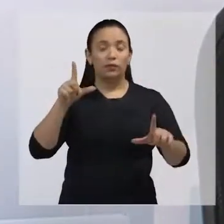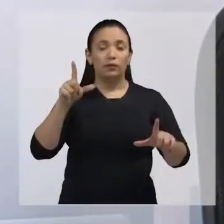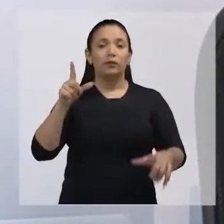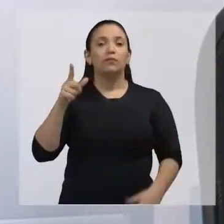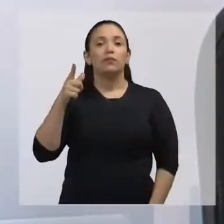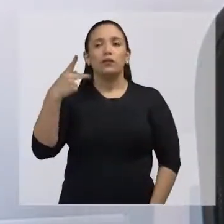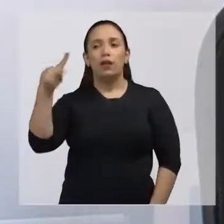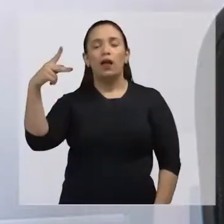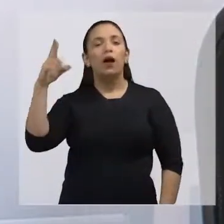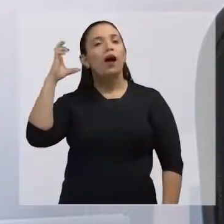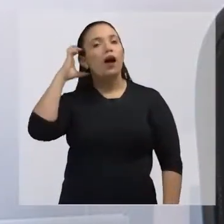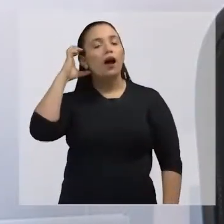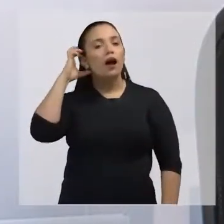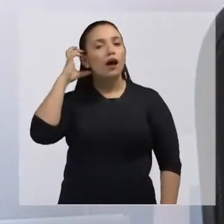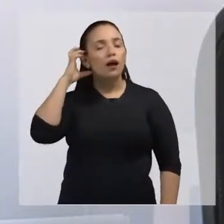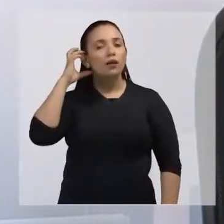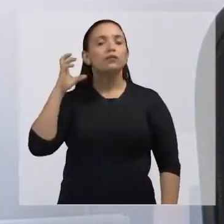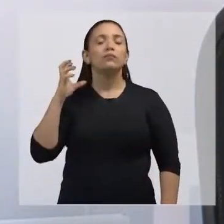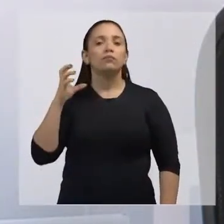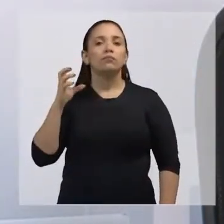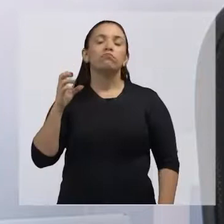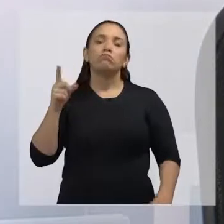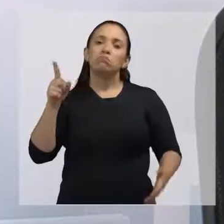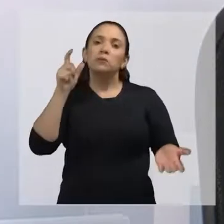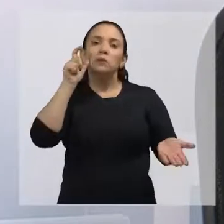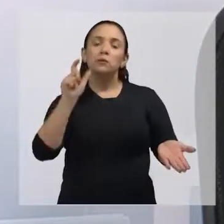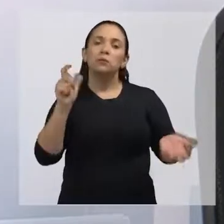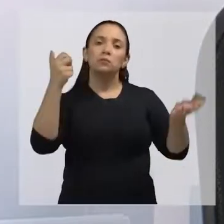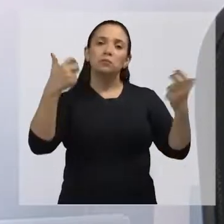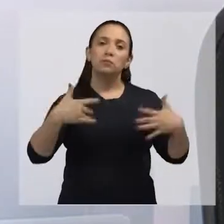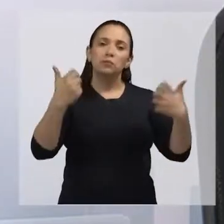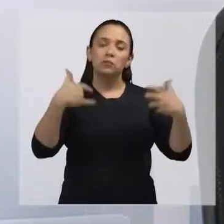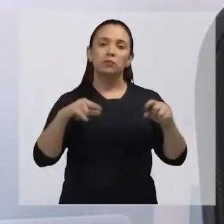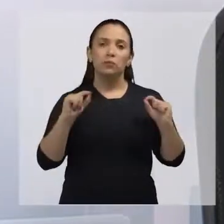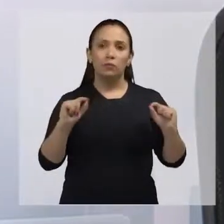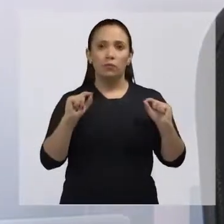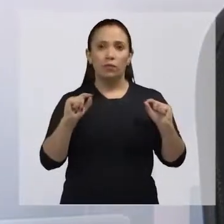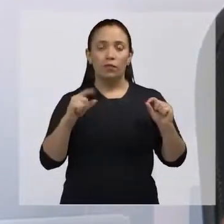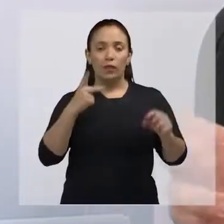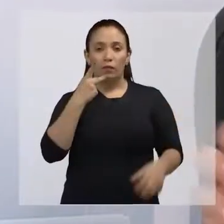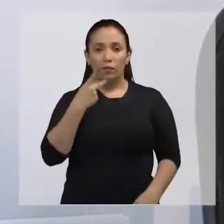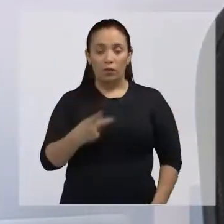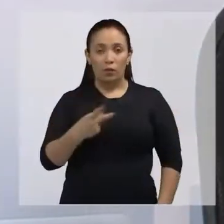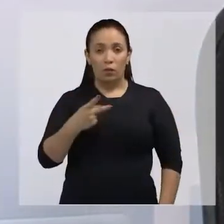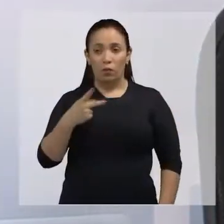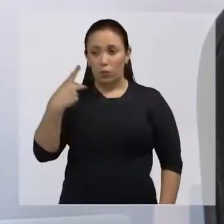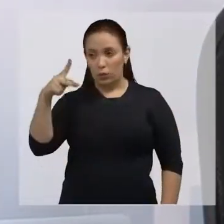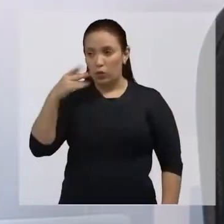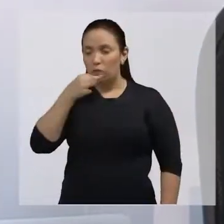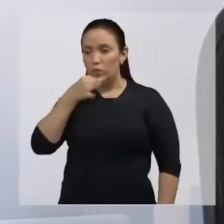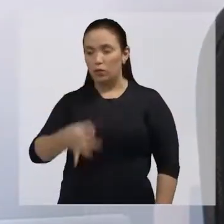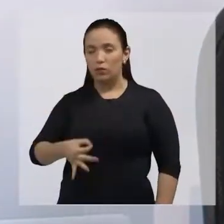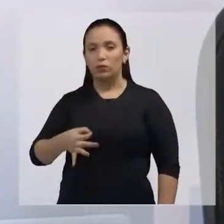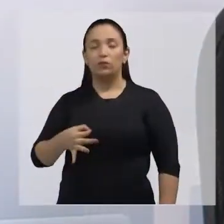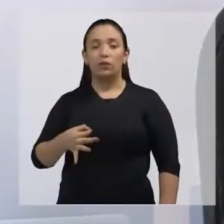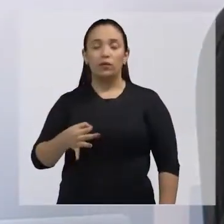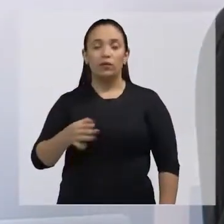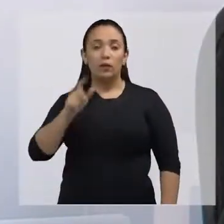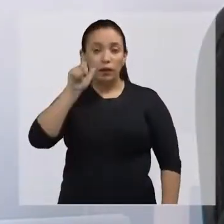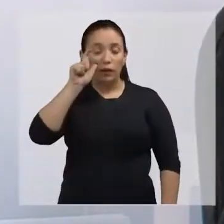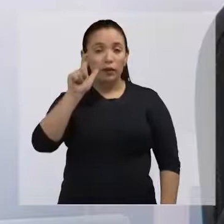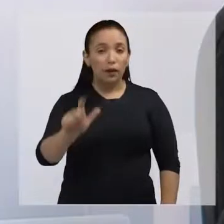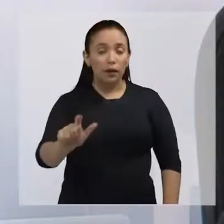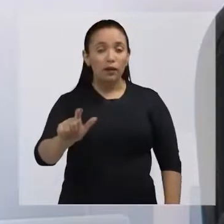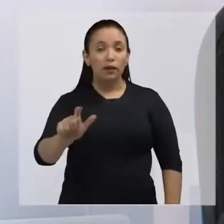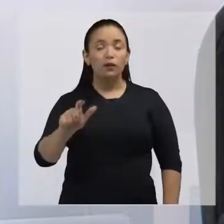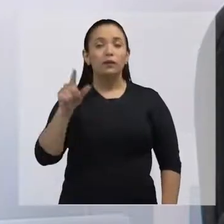Cidade, disse uma coisa que eu achei muito interessante. Você disse que ali, na sua avaliação, o interesse